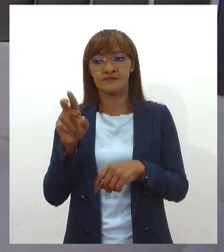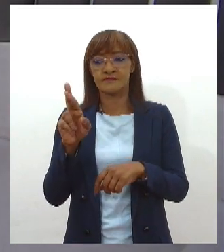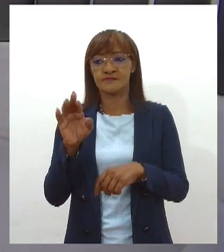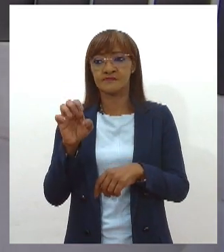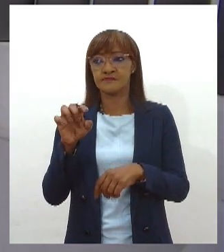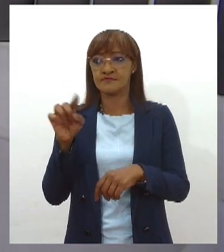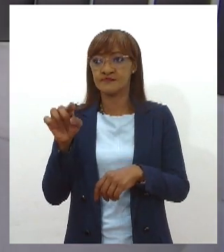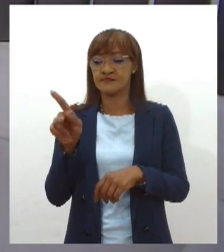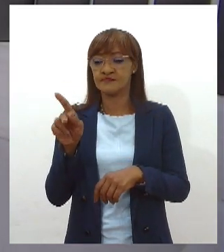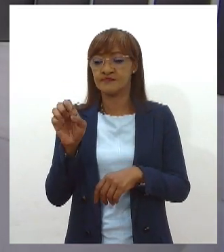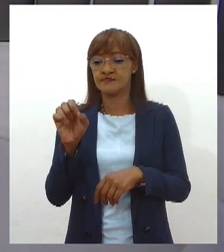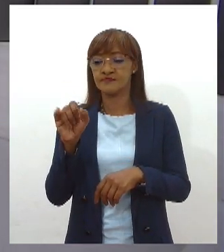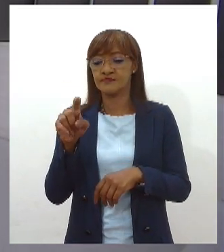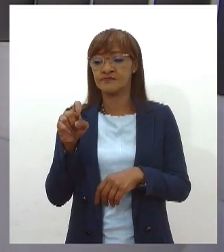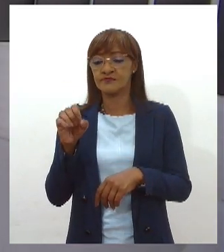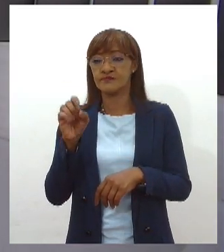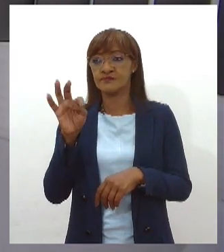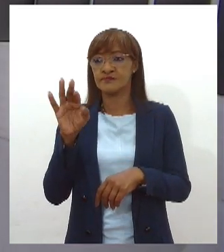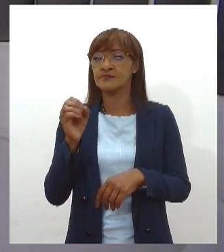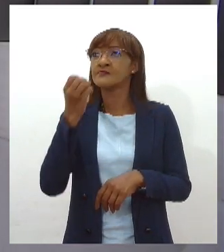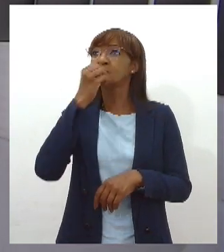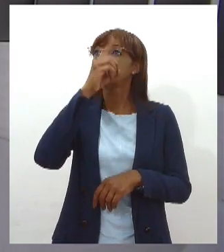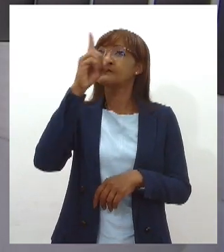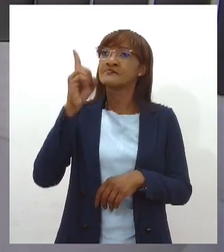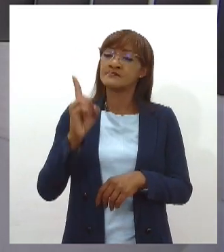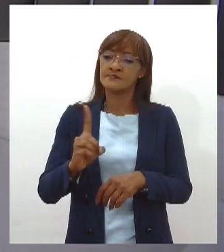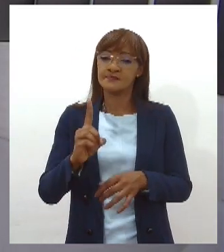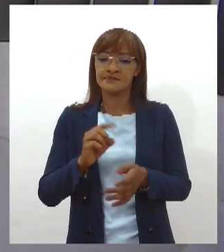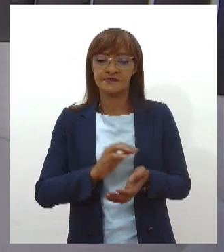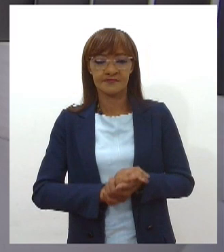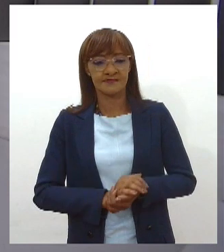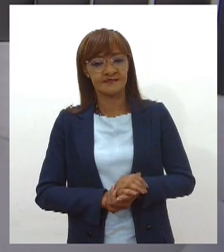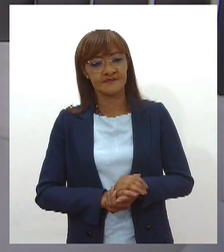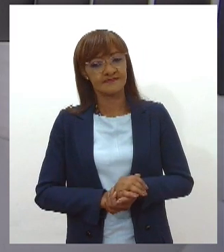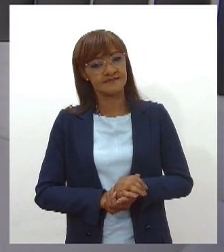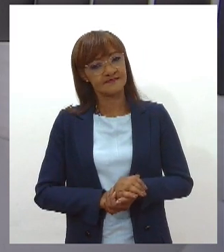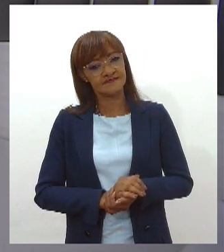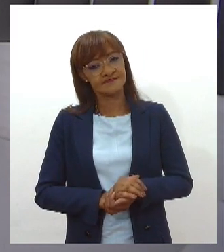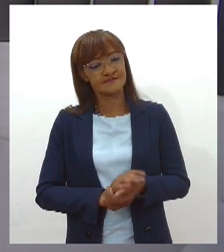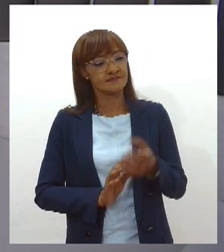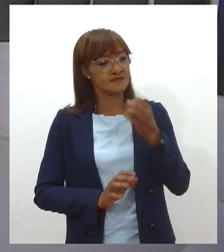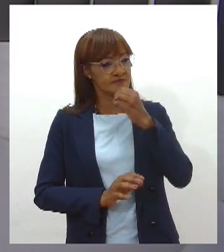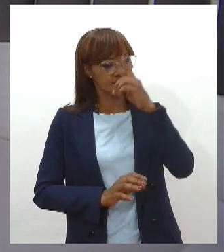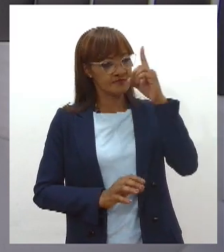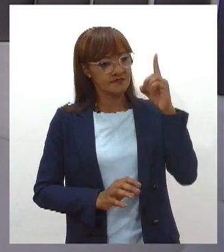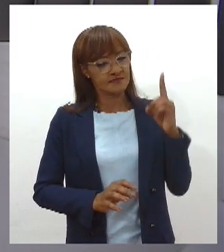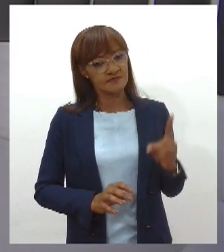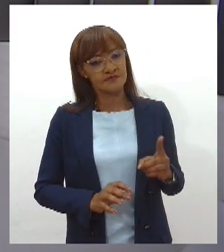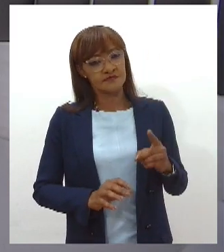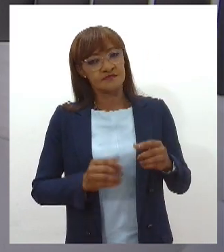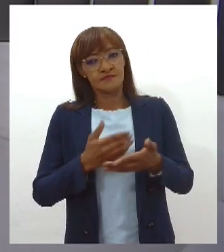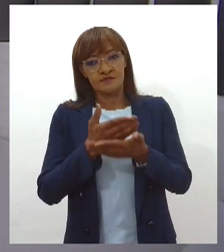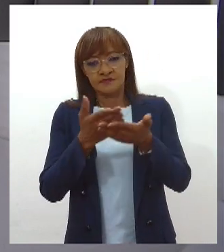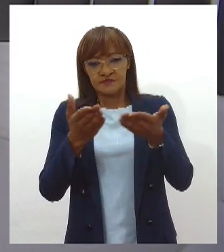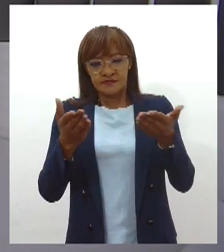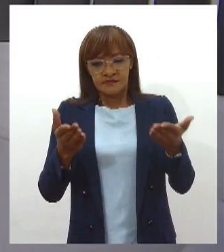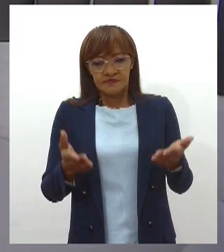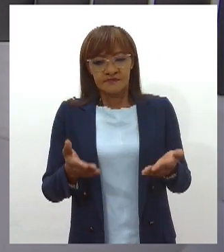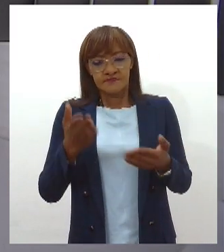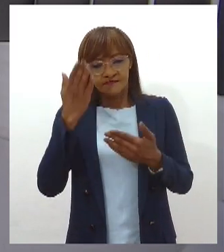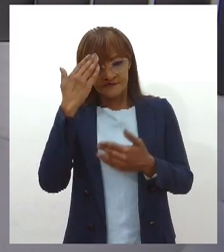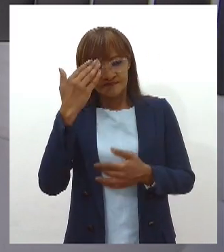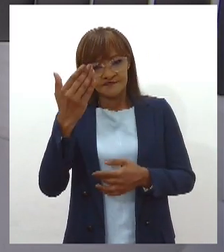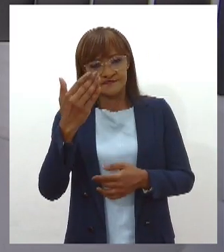doutor André, seja bem-vindo ao Jornal da ELESE. Bom dia a todos, obrigado pelo convite. Para mim é um prazer estar aqui